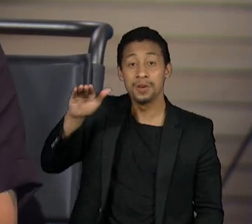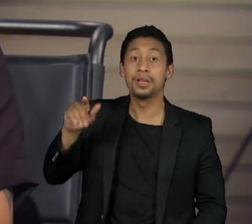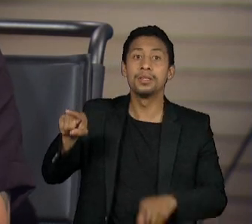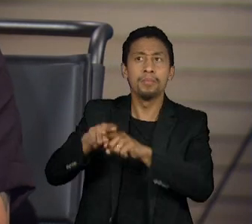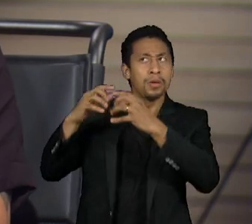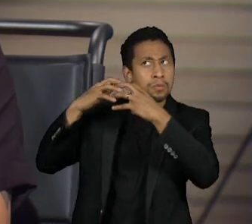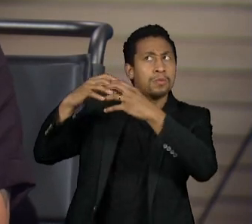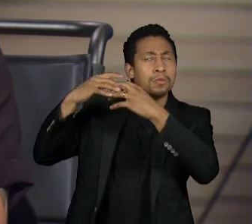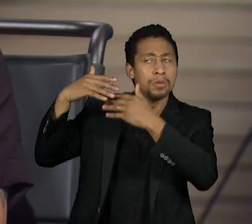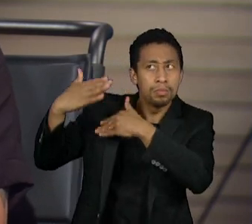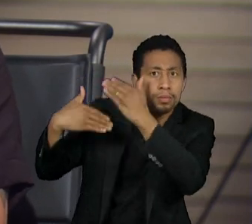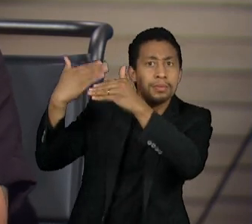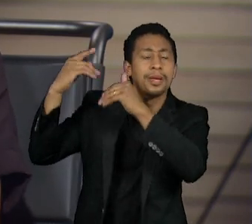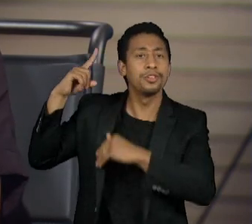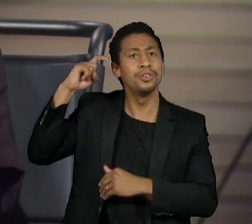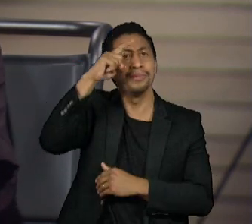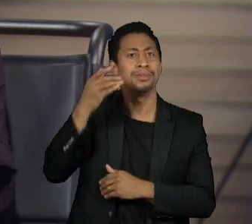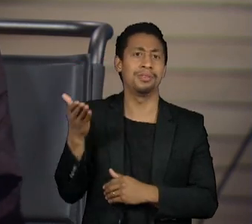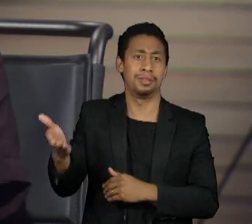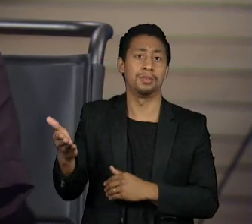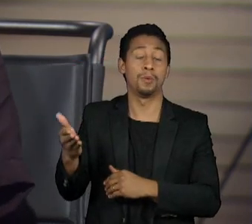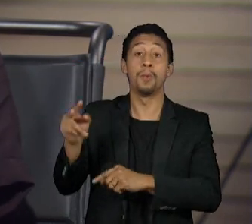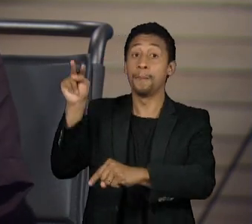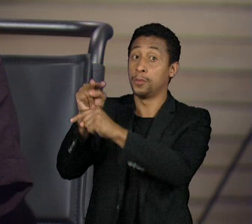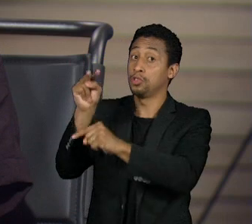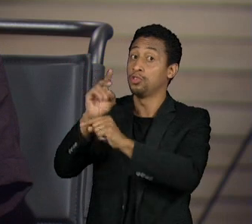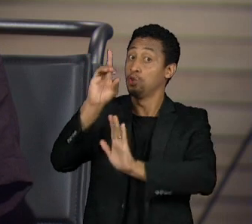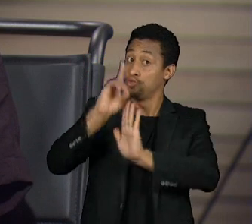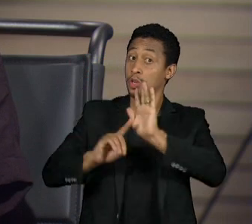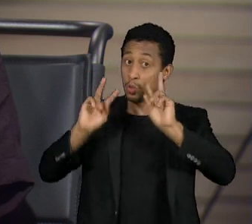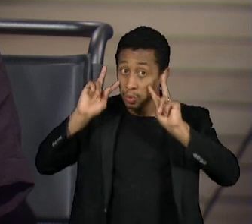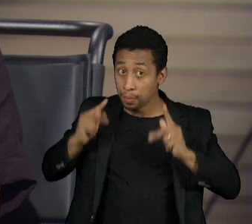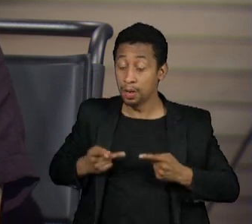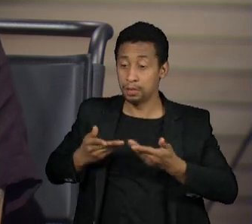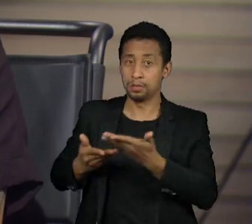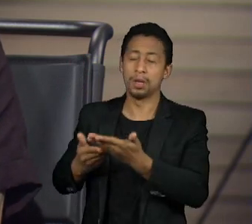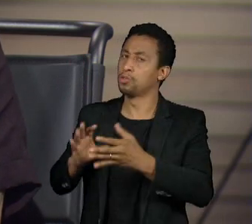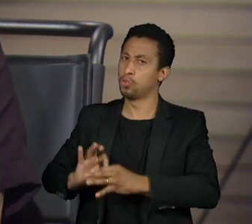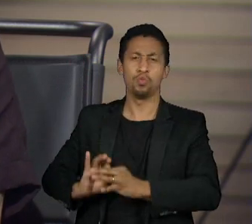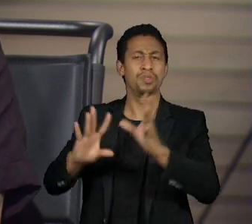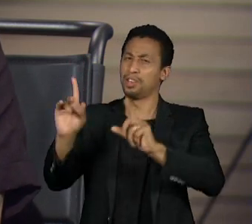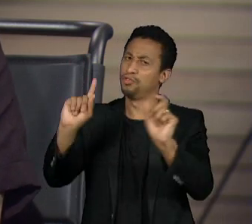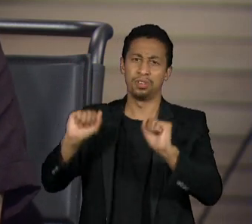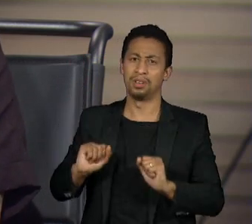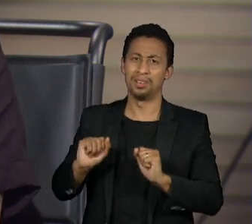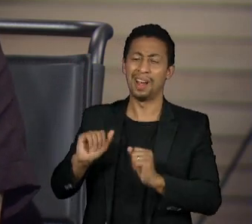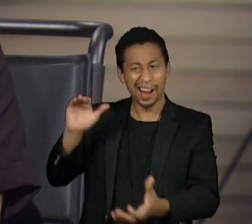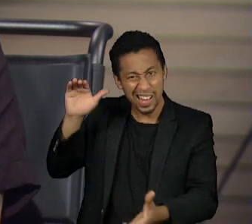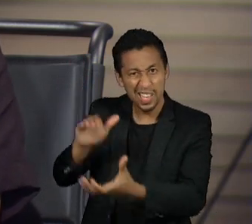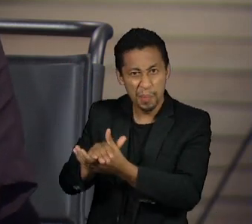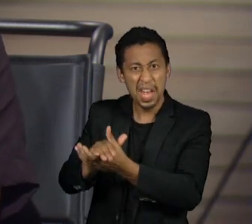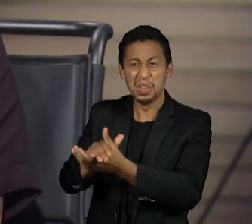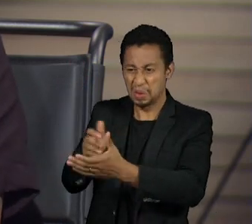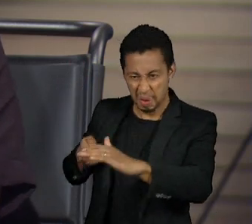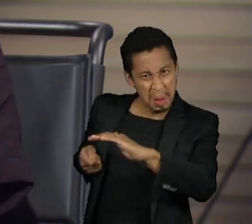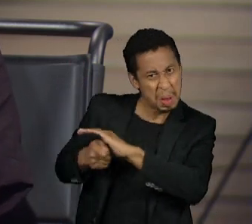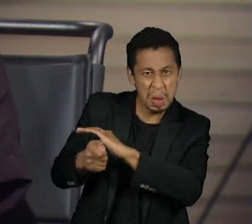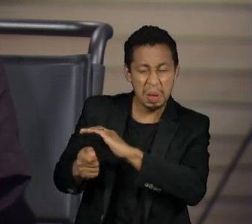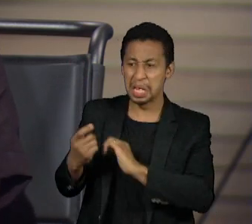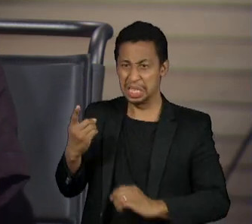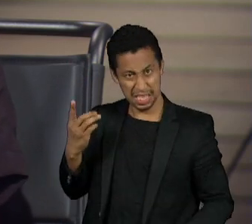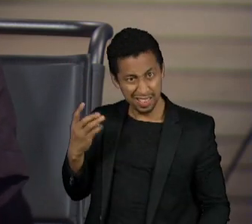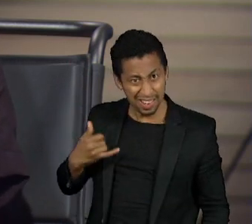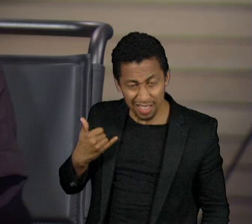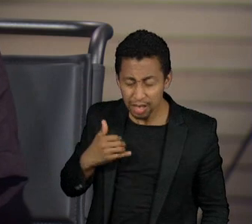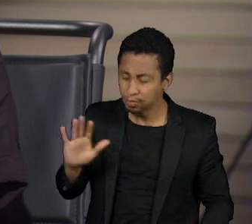biopsicossocial dessa menina. Então, para proteger o direito humano dessa menina, a gente não permite mais essa prática do casamento infantil. Então, a lógica sempre